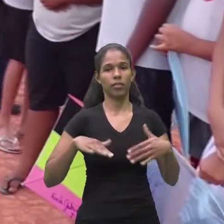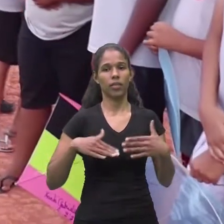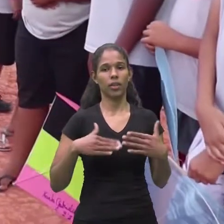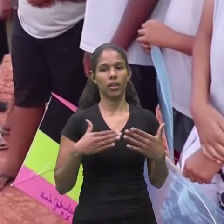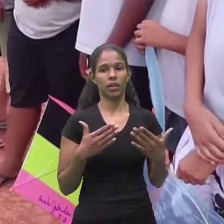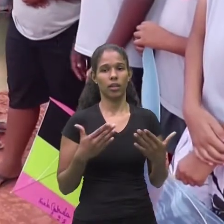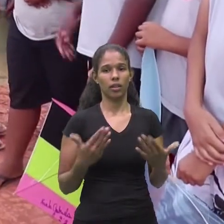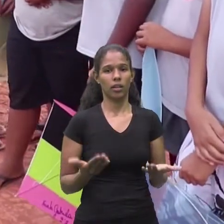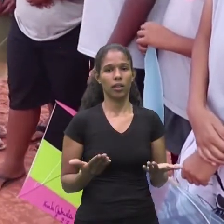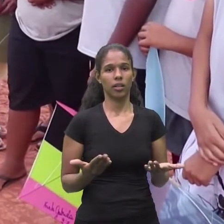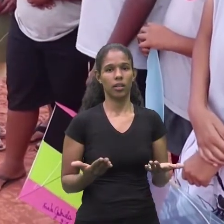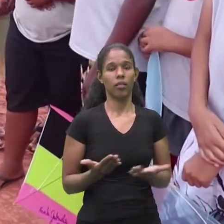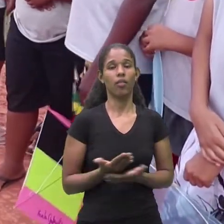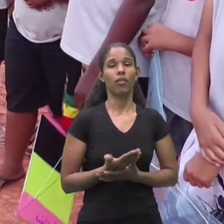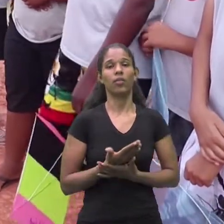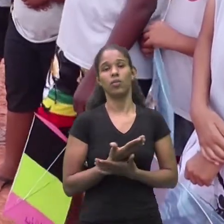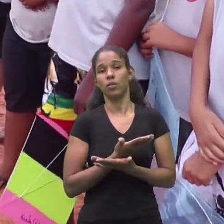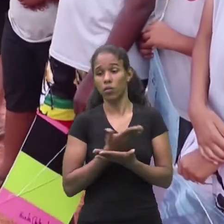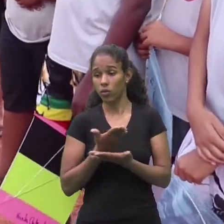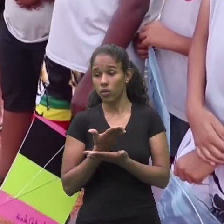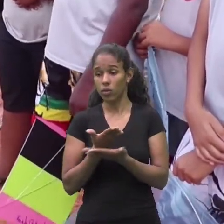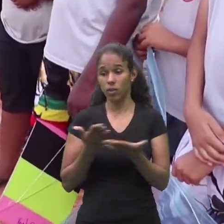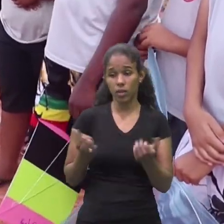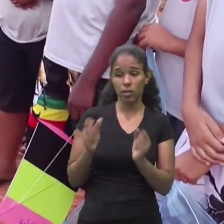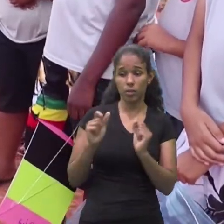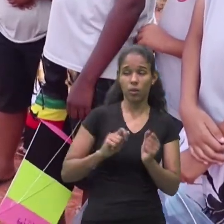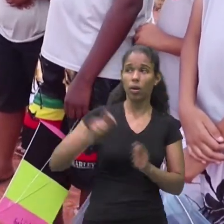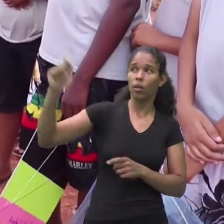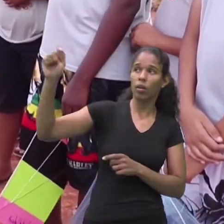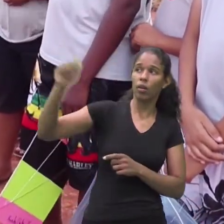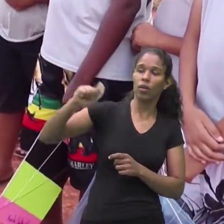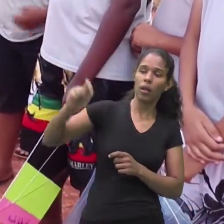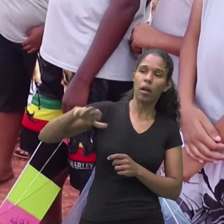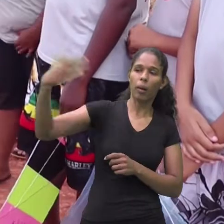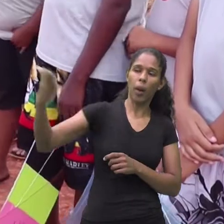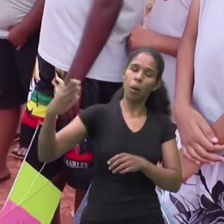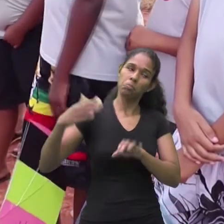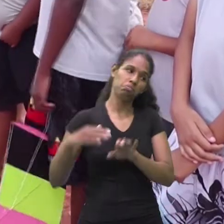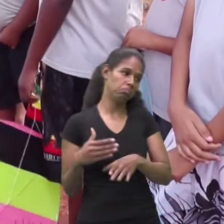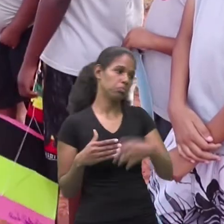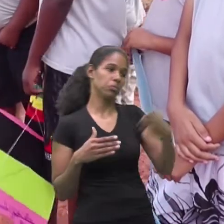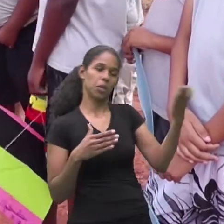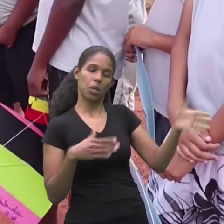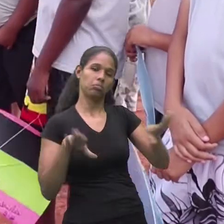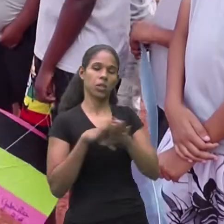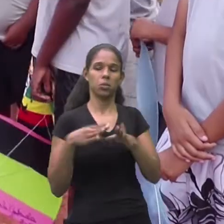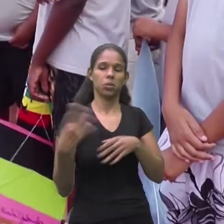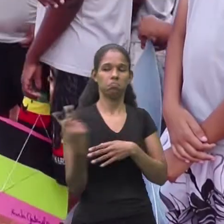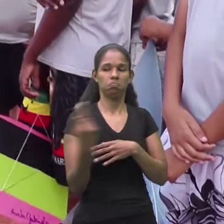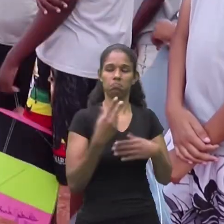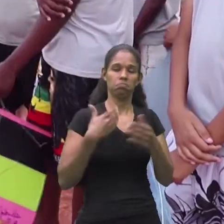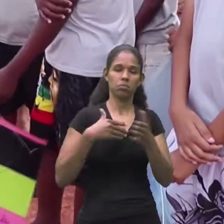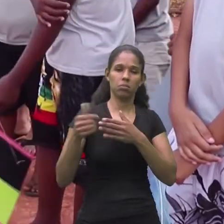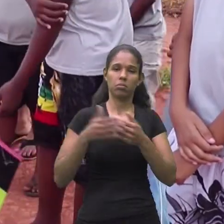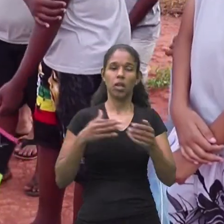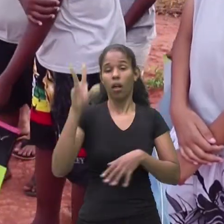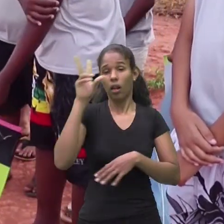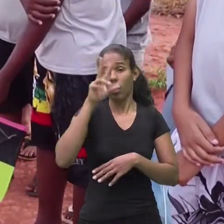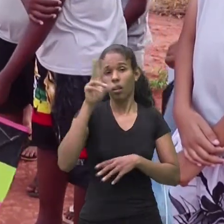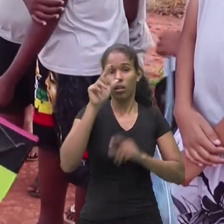vocês podem soltar tanto de um lado como do outro, certo? E lembrando que nós